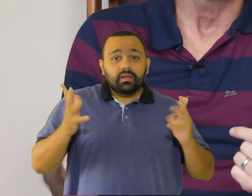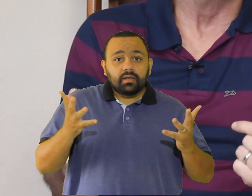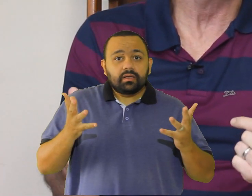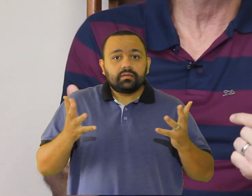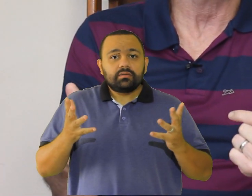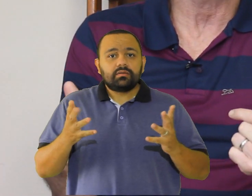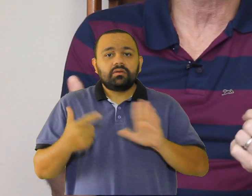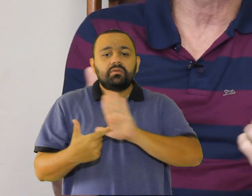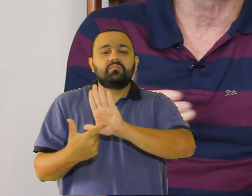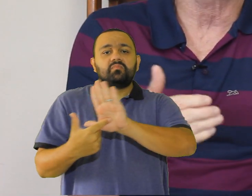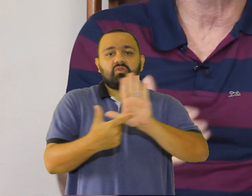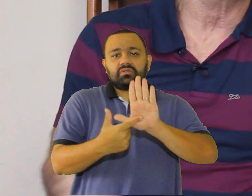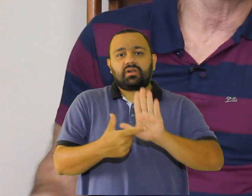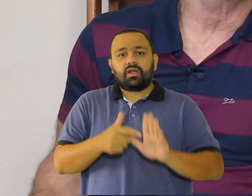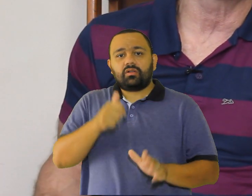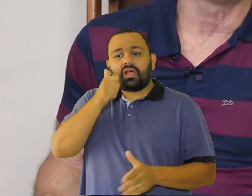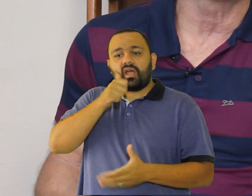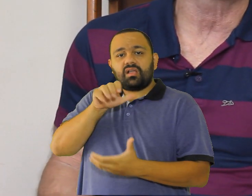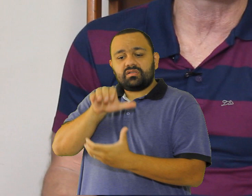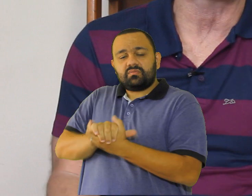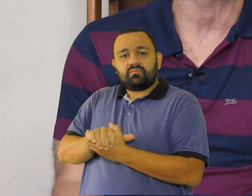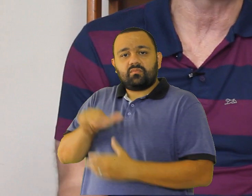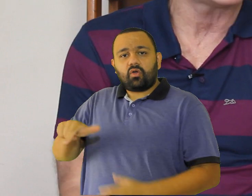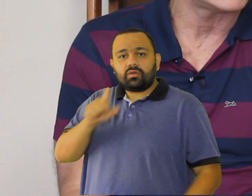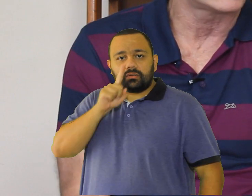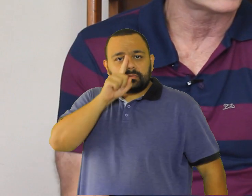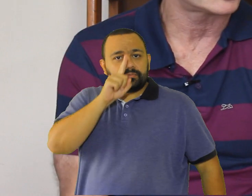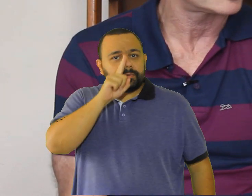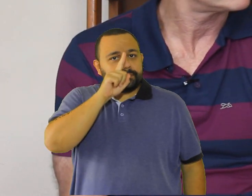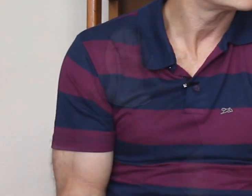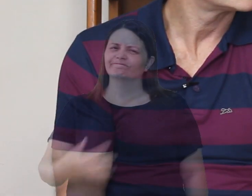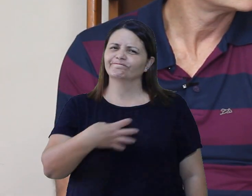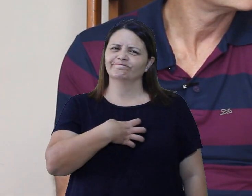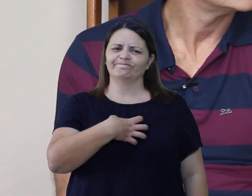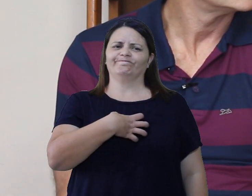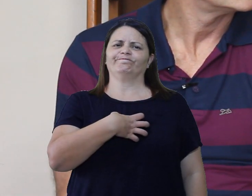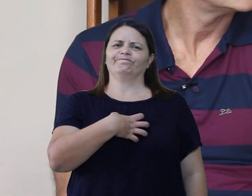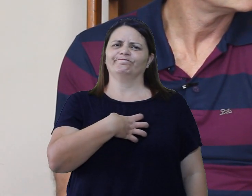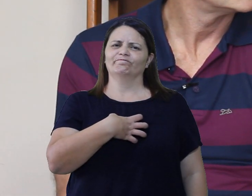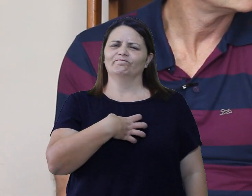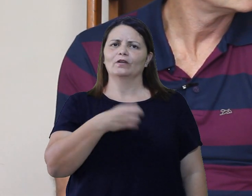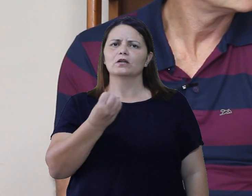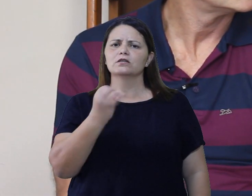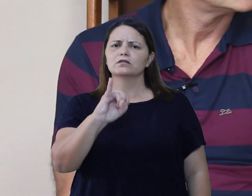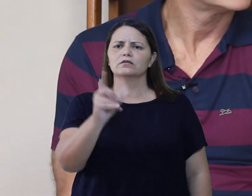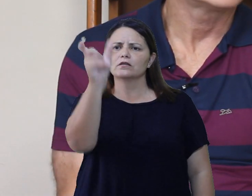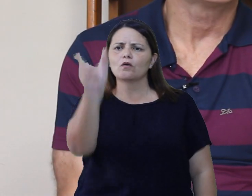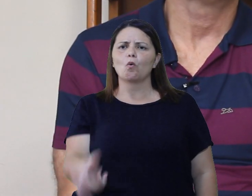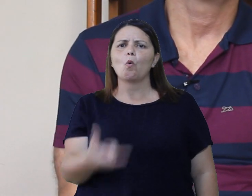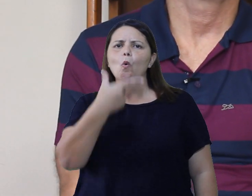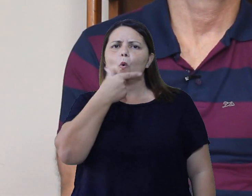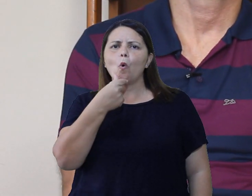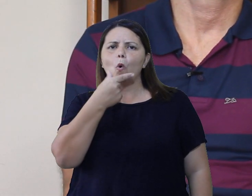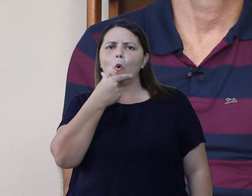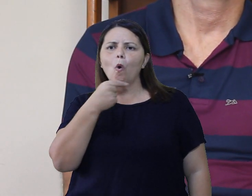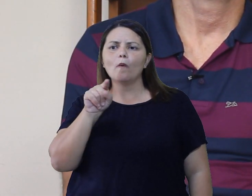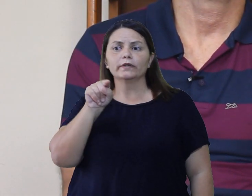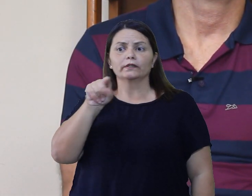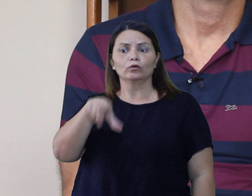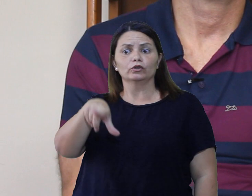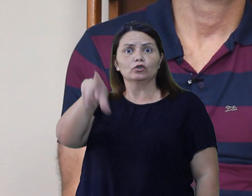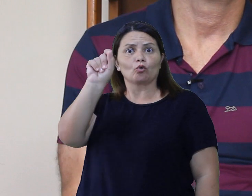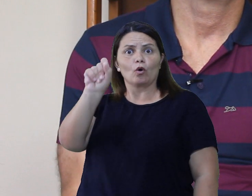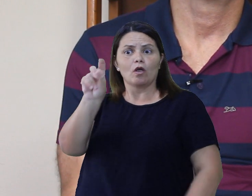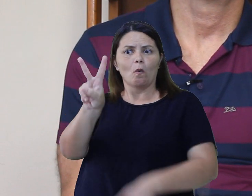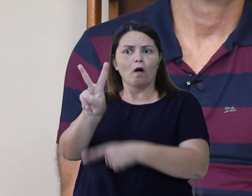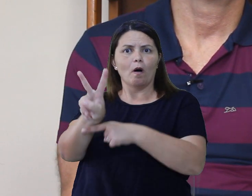cultura e expondo a sua esposa a perigos. É uma tragédia quando o homem, aquele que Deus